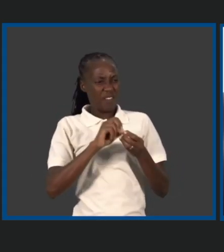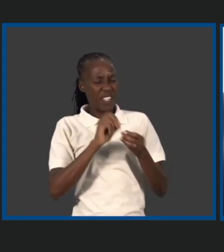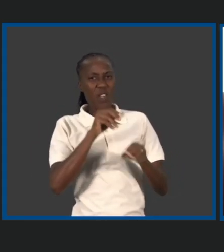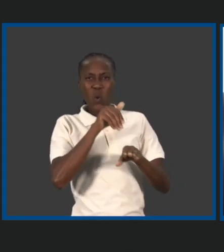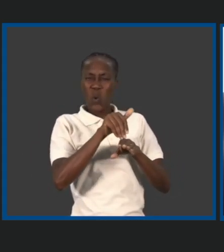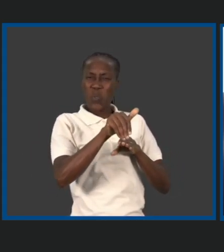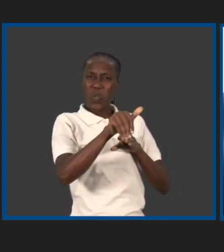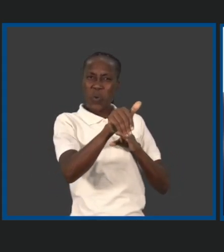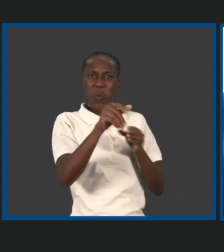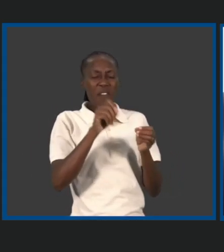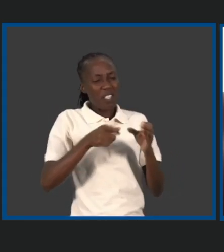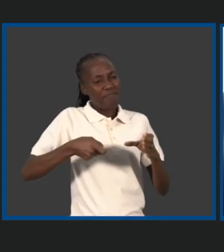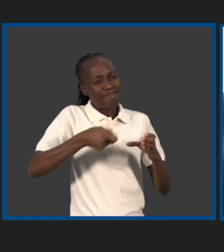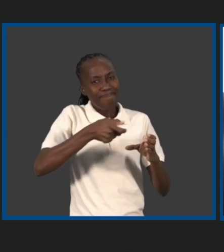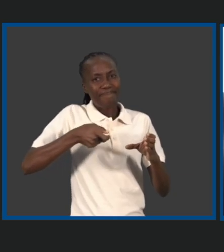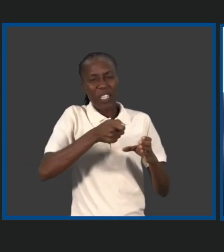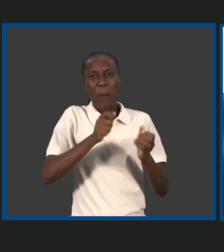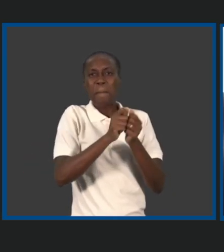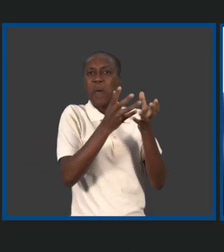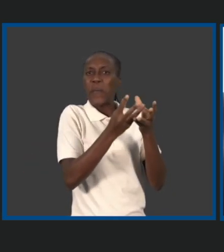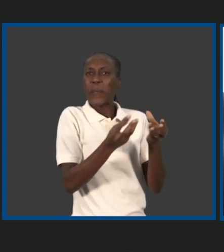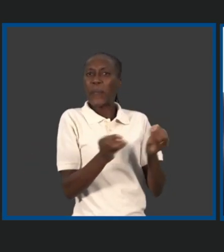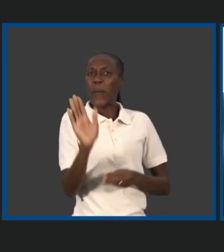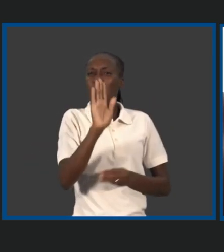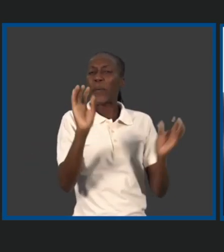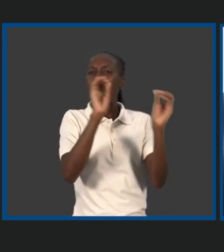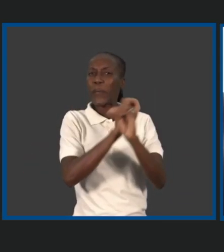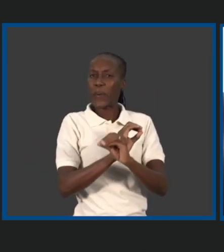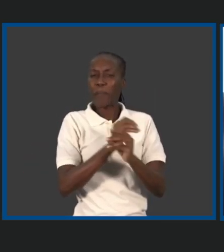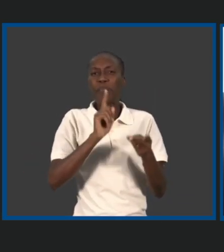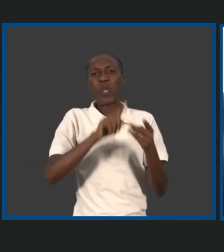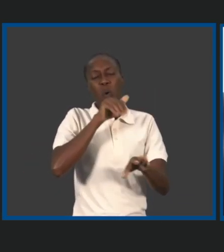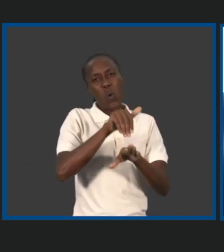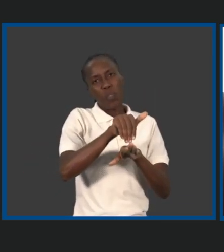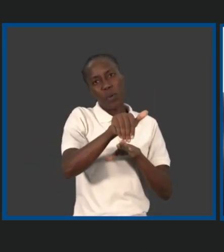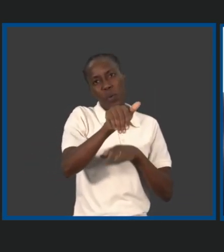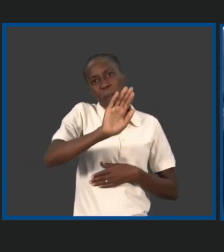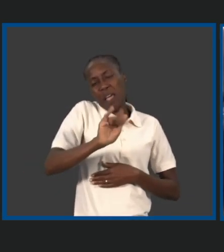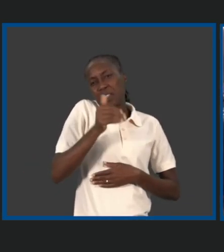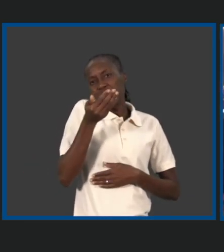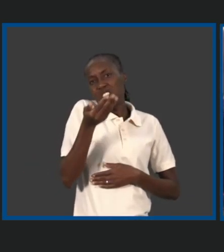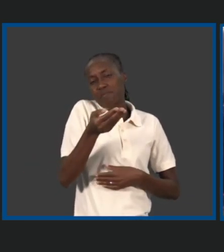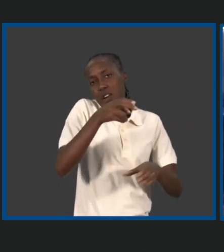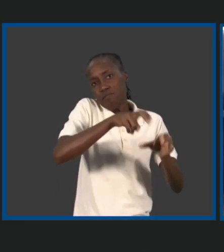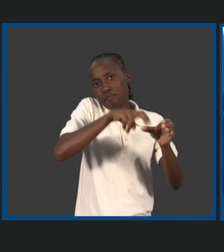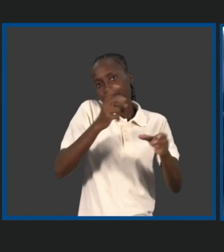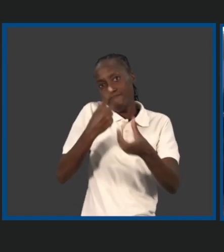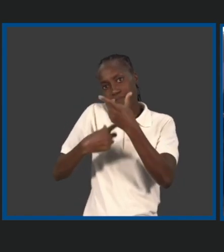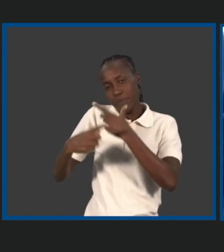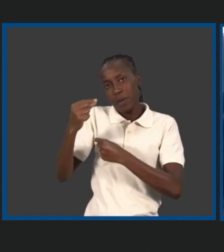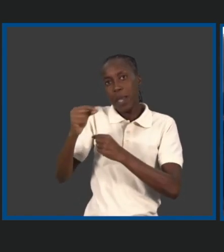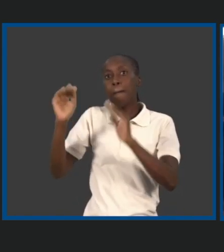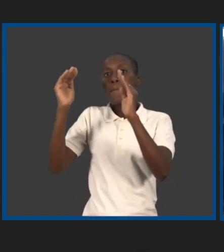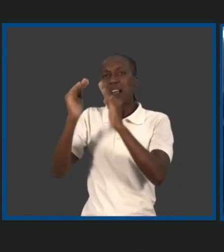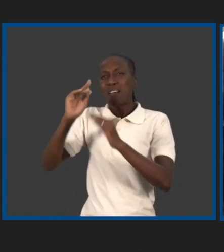que a cor não desaparecia. E aquela mancha permanecia. Então, tivemos alta. Mas, quando chegamos em casa, ela